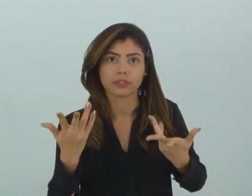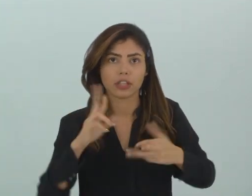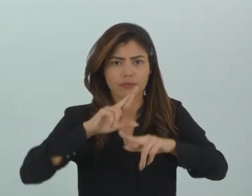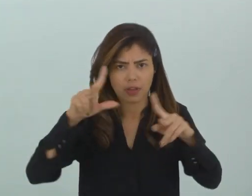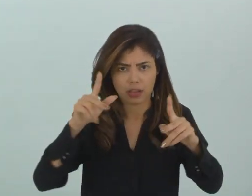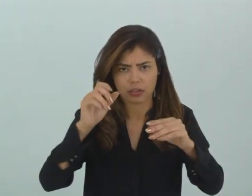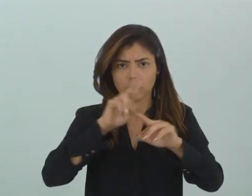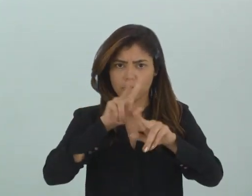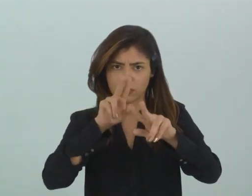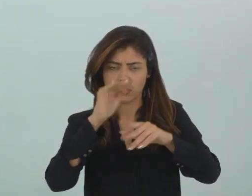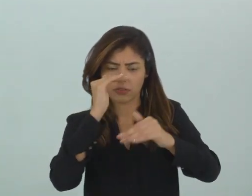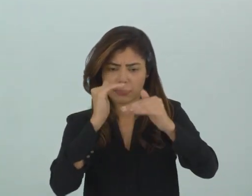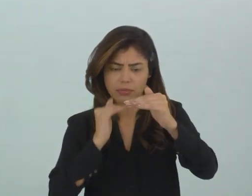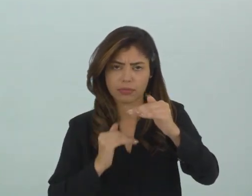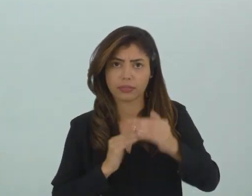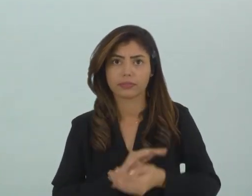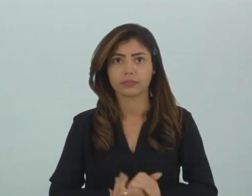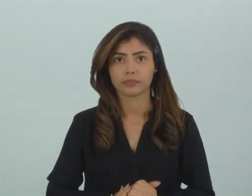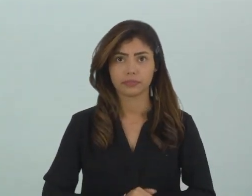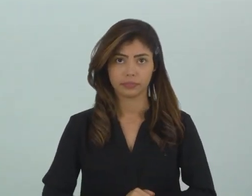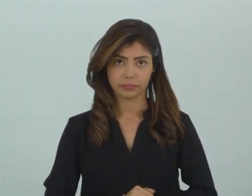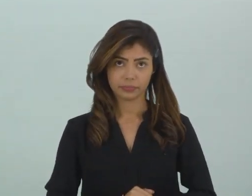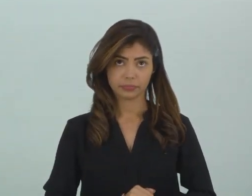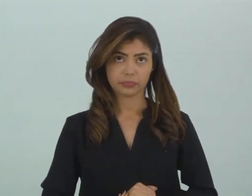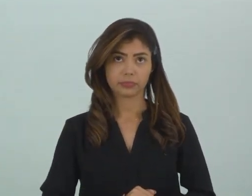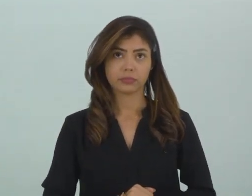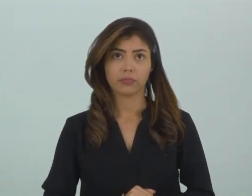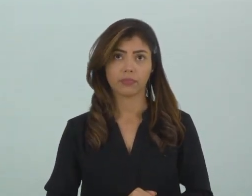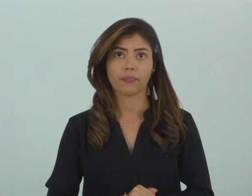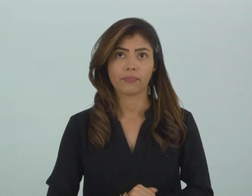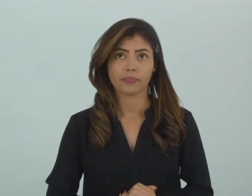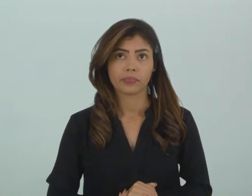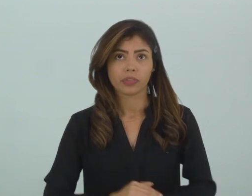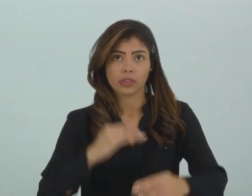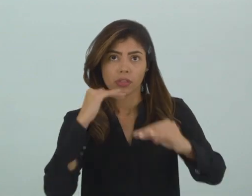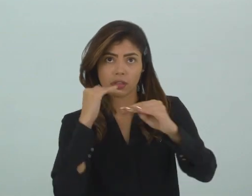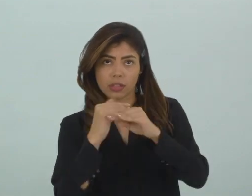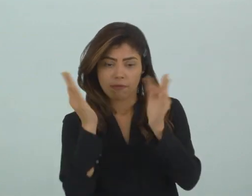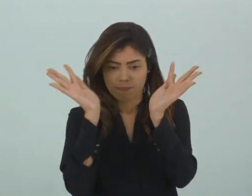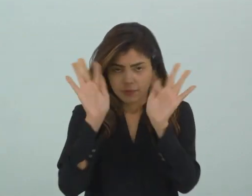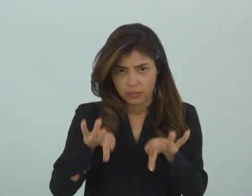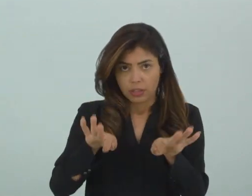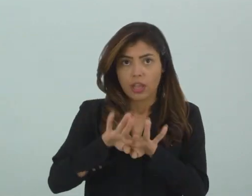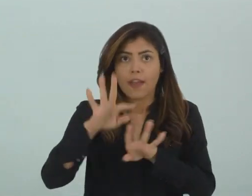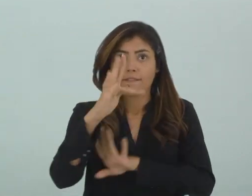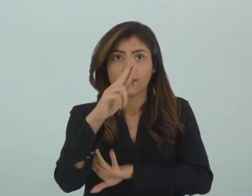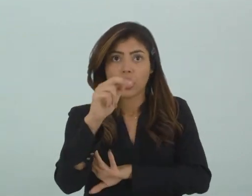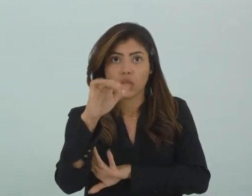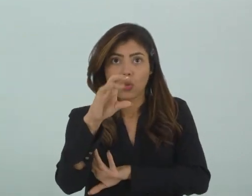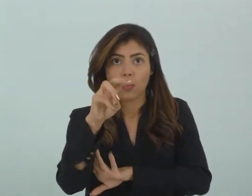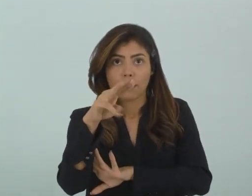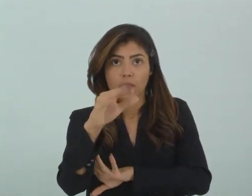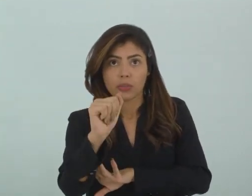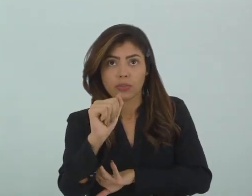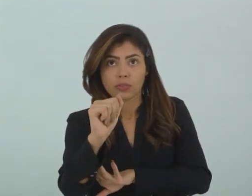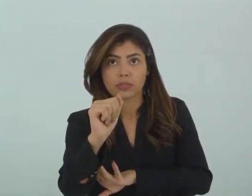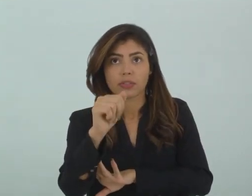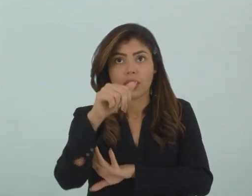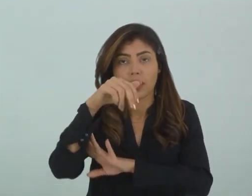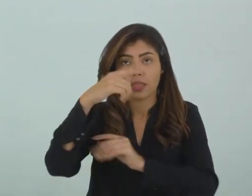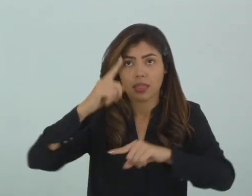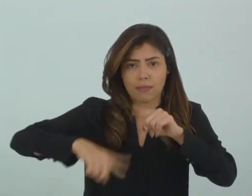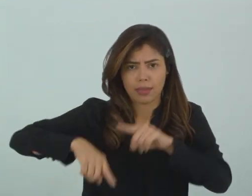tá? E, terminando, nós temos os fenômenos da matéria. A gente vai ter um pezinho aqui